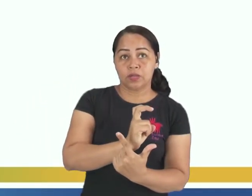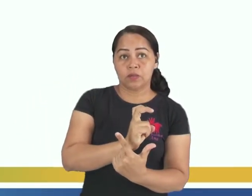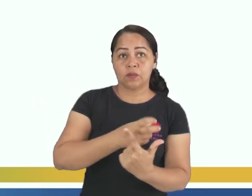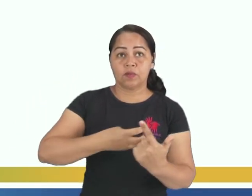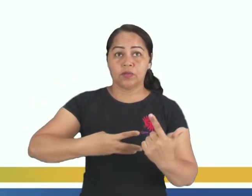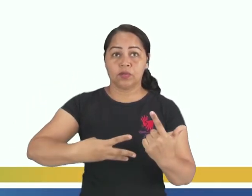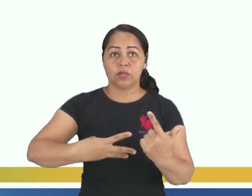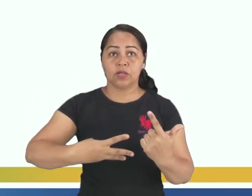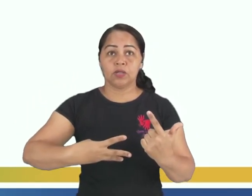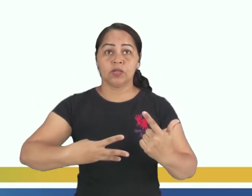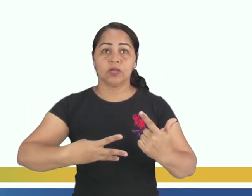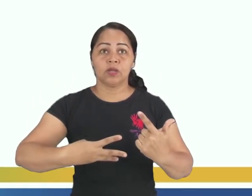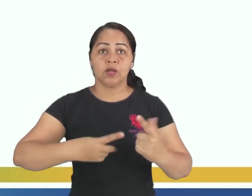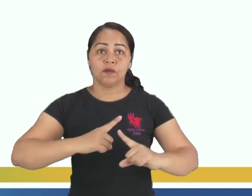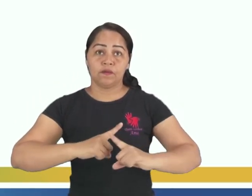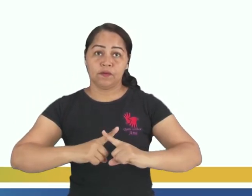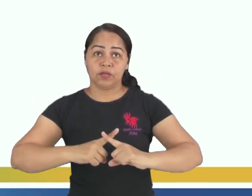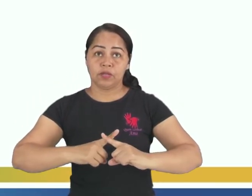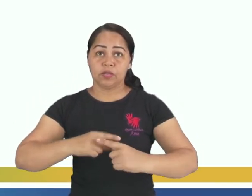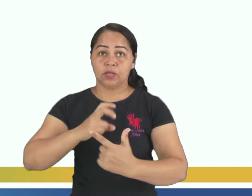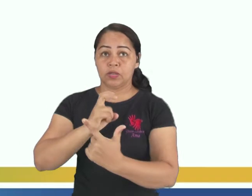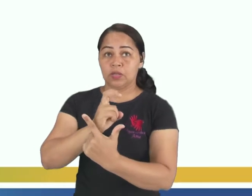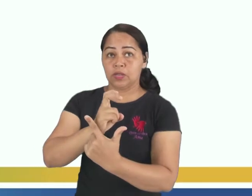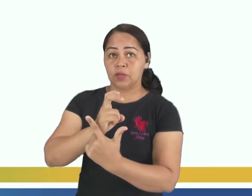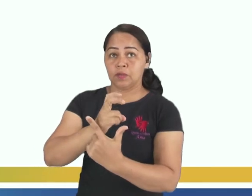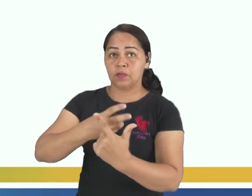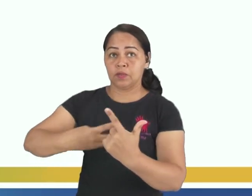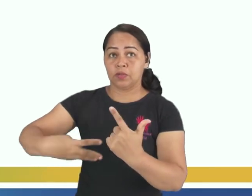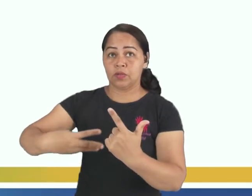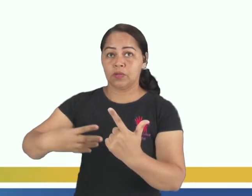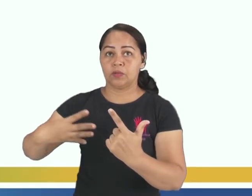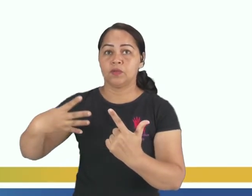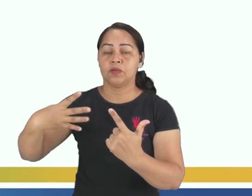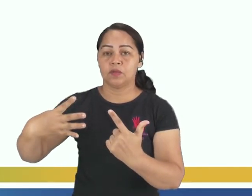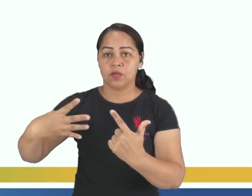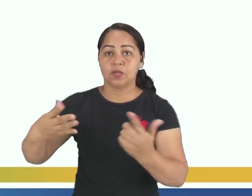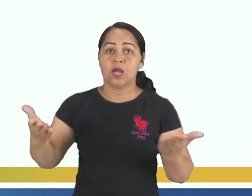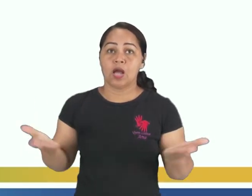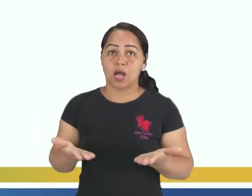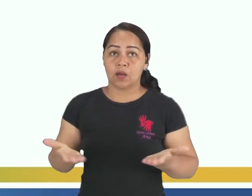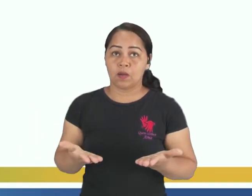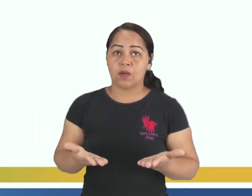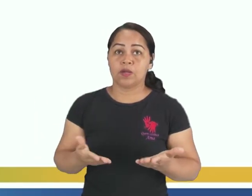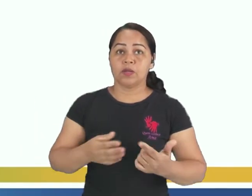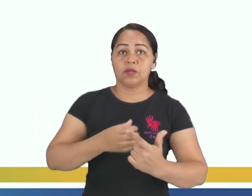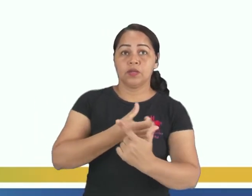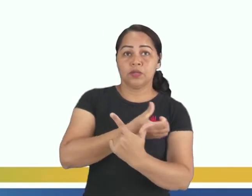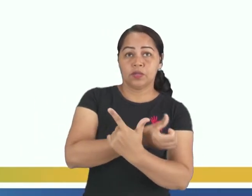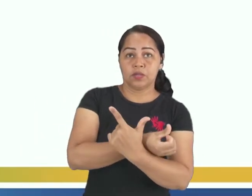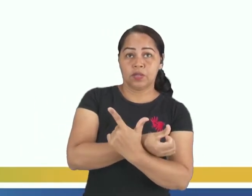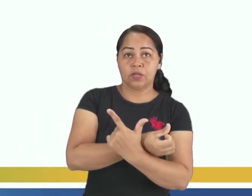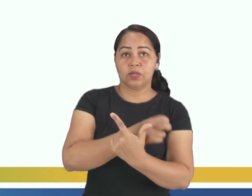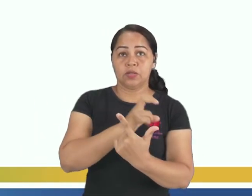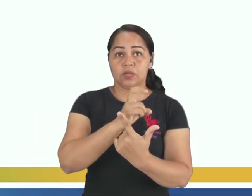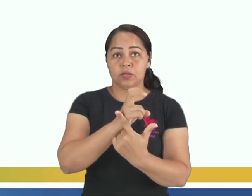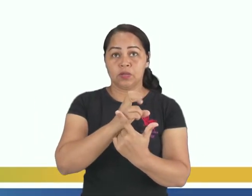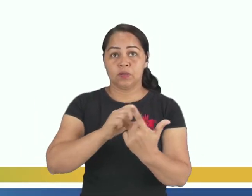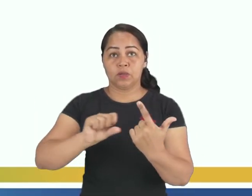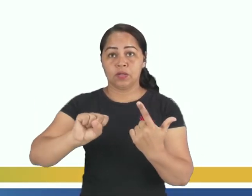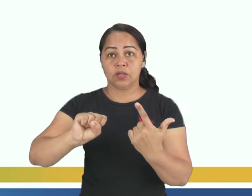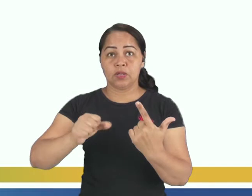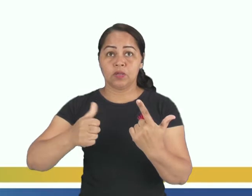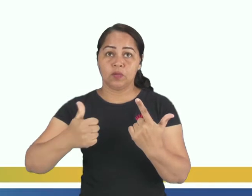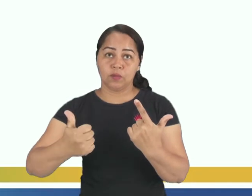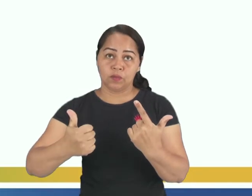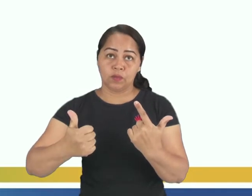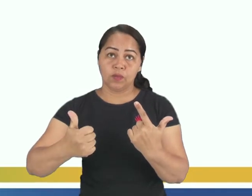quinta de 3 elevado a 4. Em cima fica 6 raiz quinta de 81. E embaixo, como os índices são os